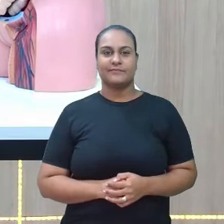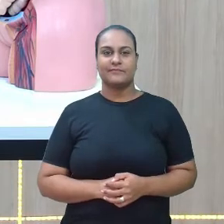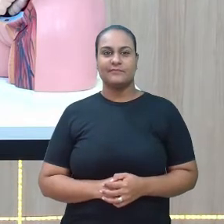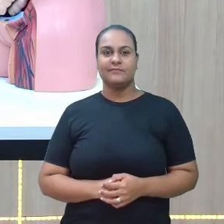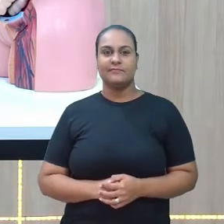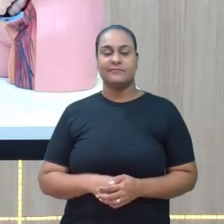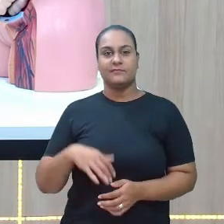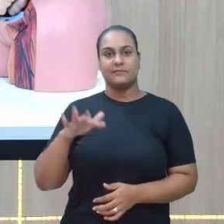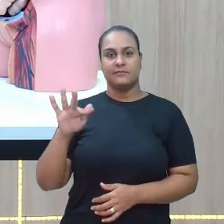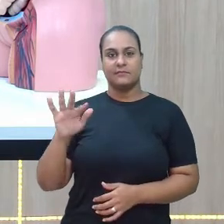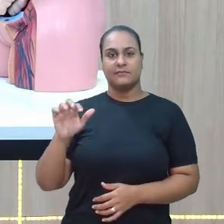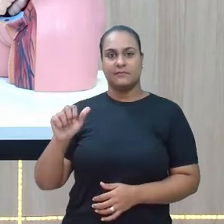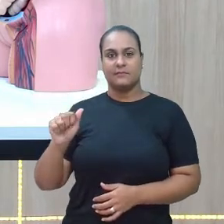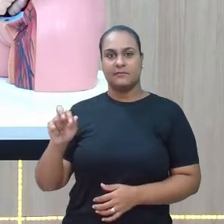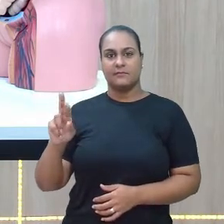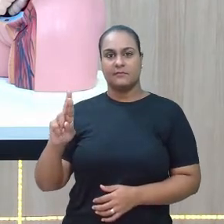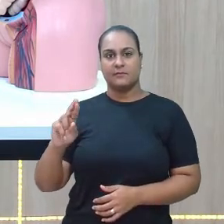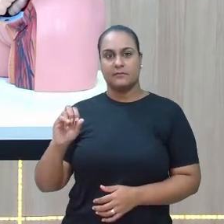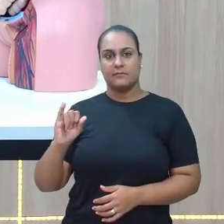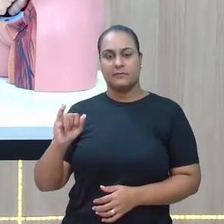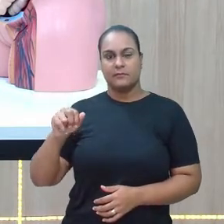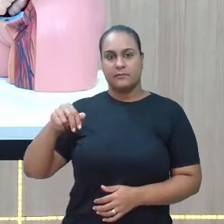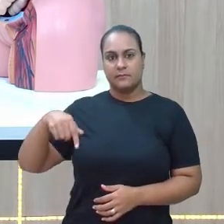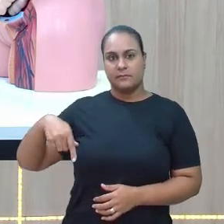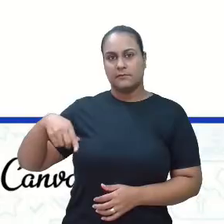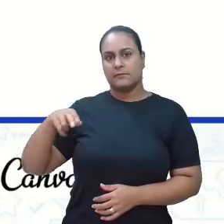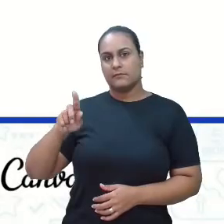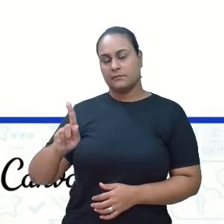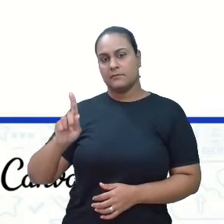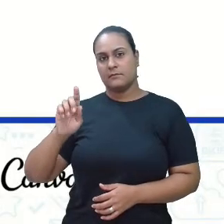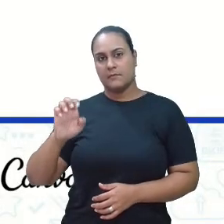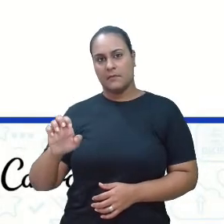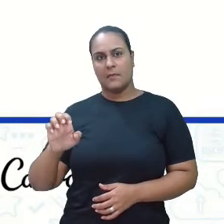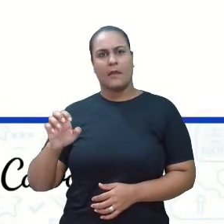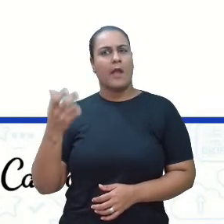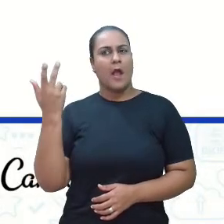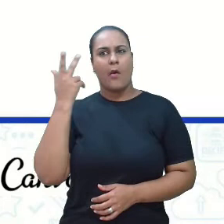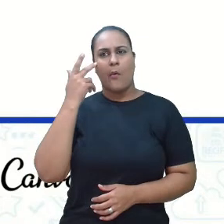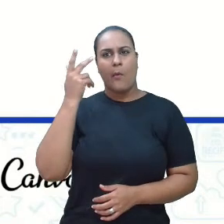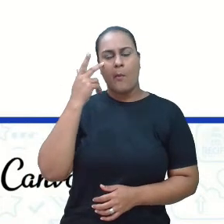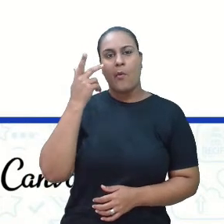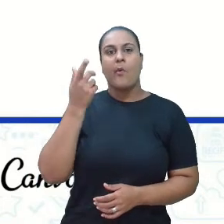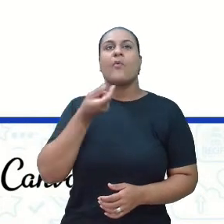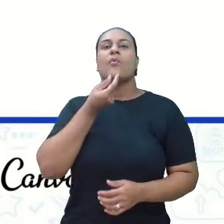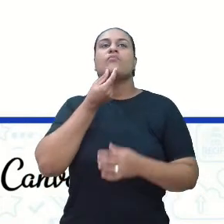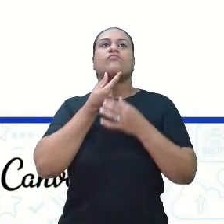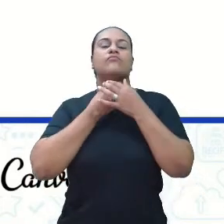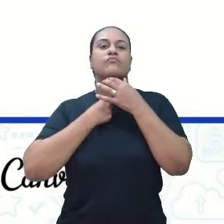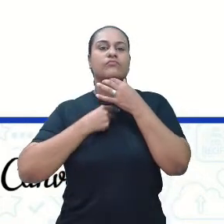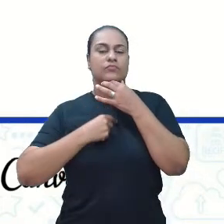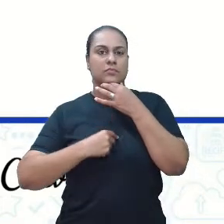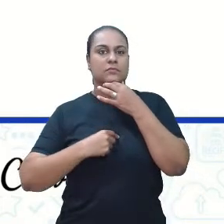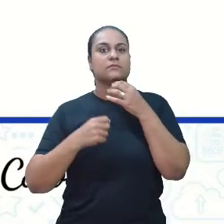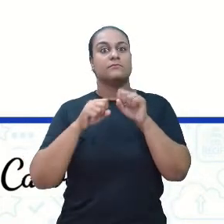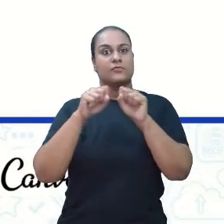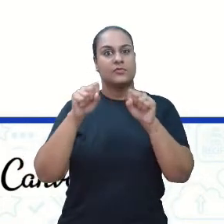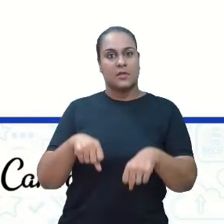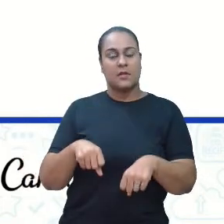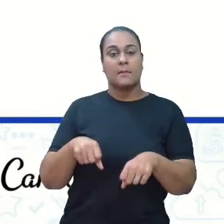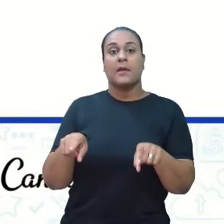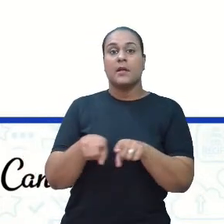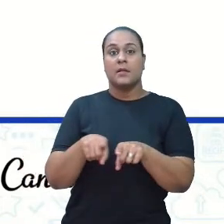A faringe. A faringe é bem interessante porque ela é comum tanto ao sistema digestório como